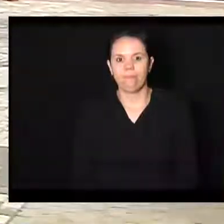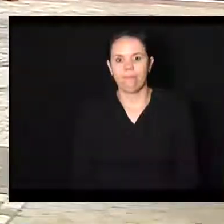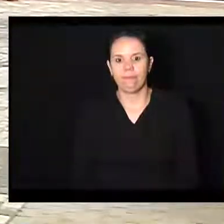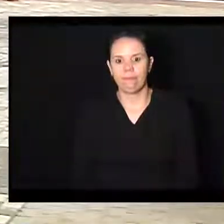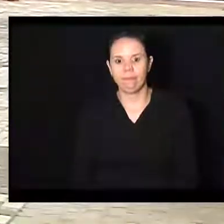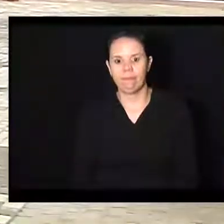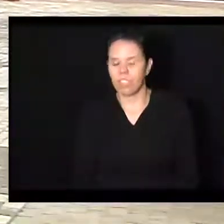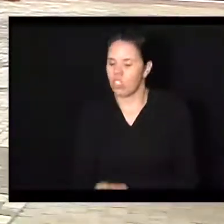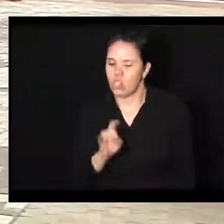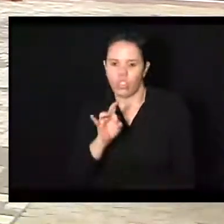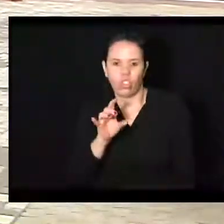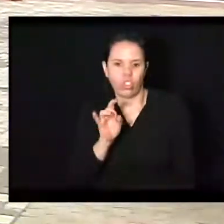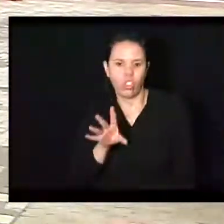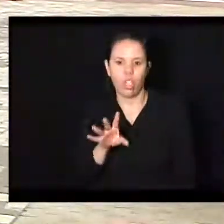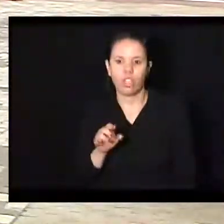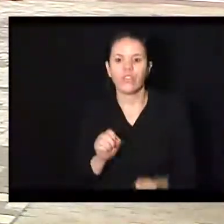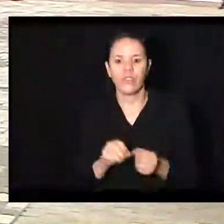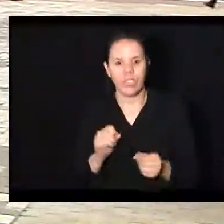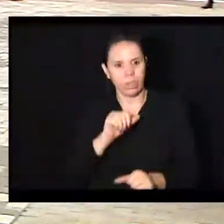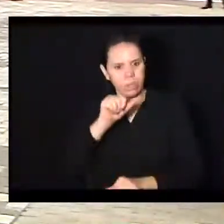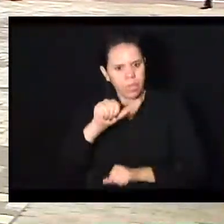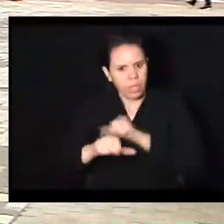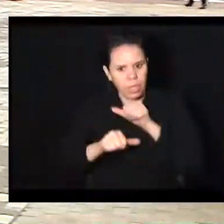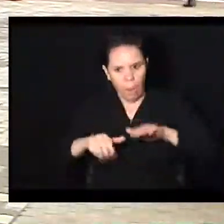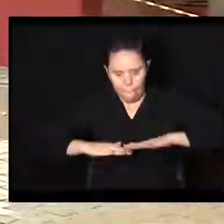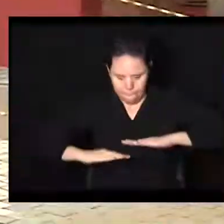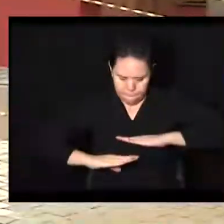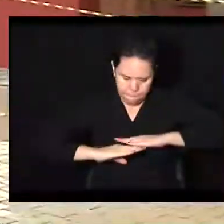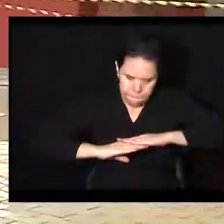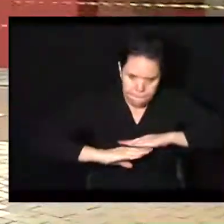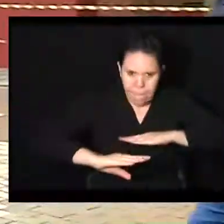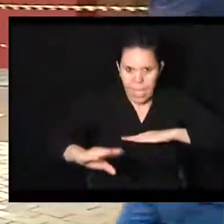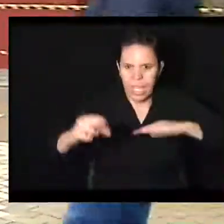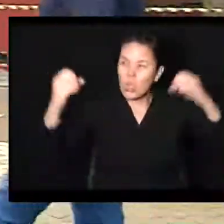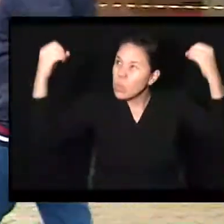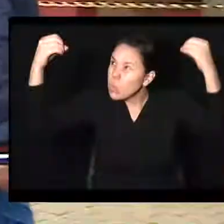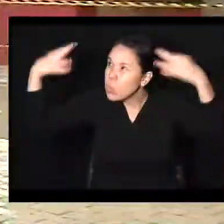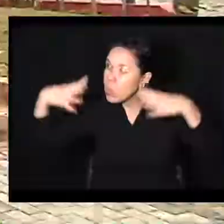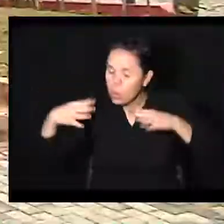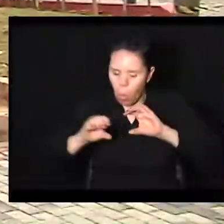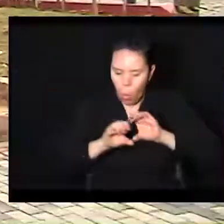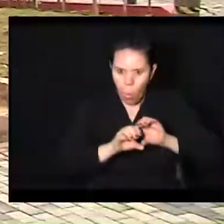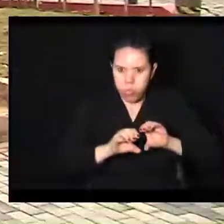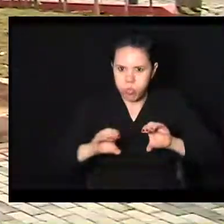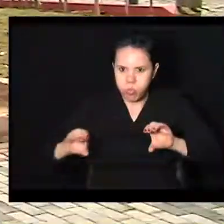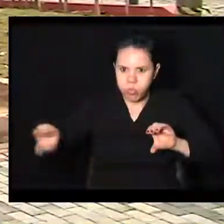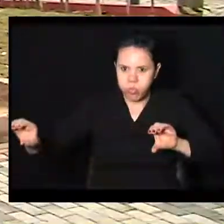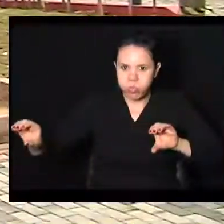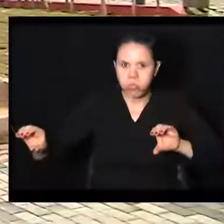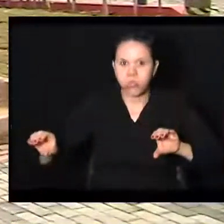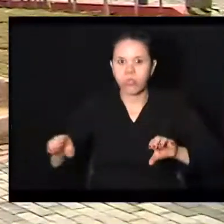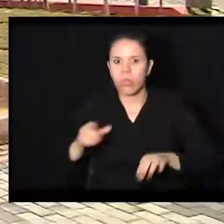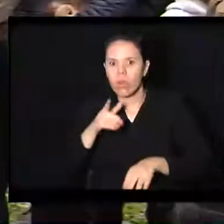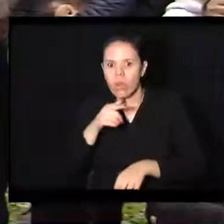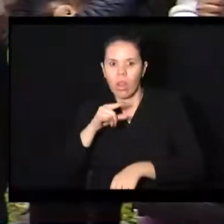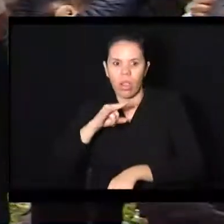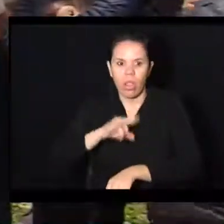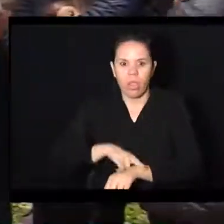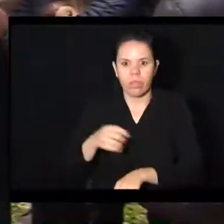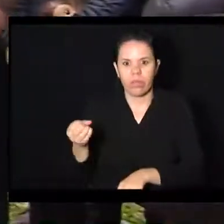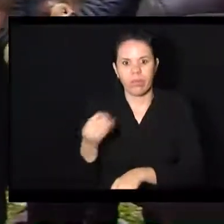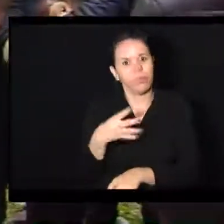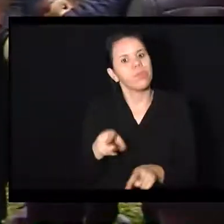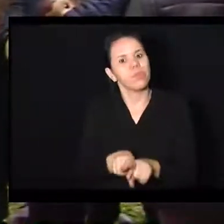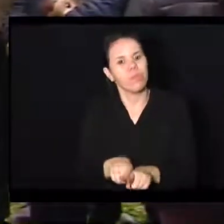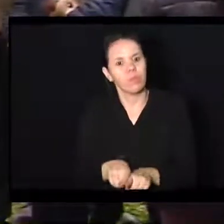E não só isso, foi feita a remodelagem de piso, iluminação, rede de esgoto e água, além dos novos sanitários. Bom,